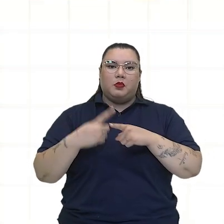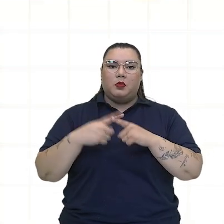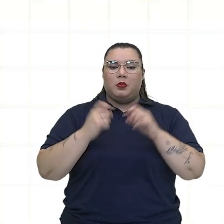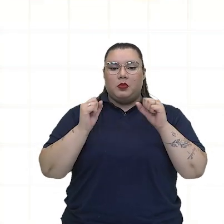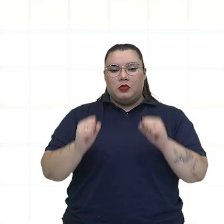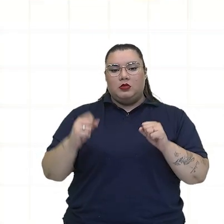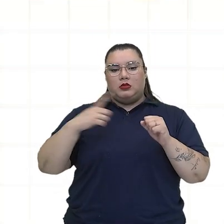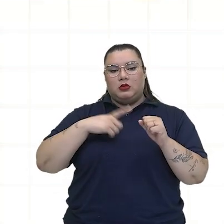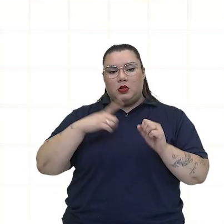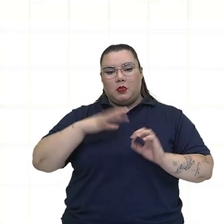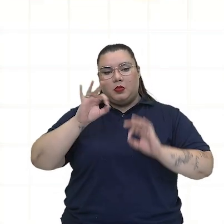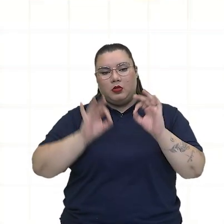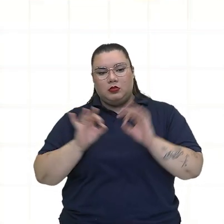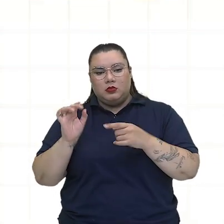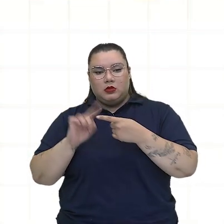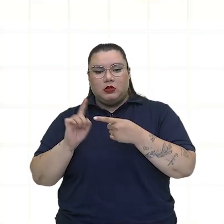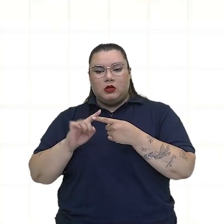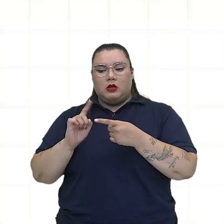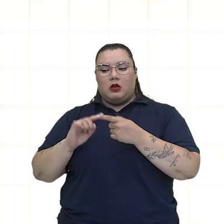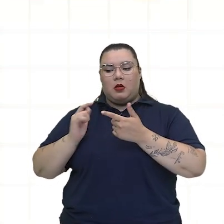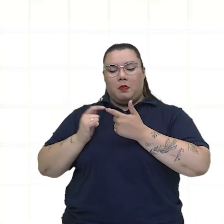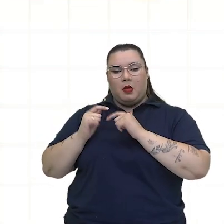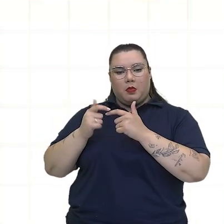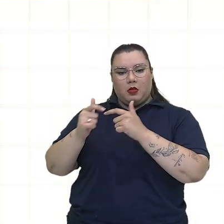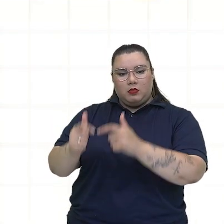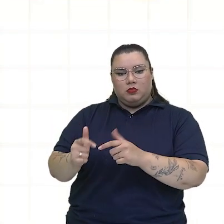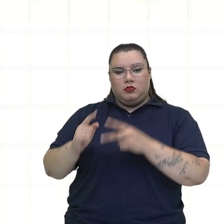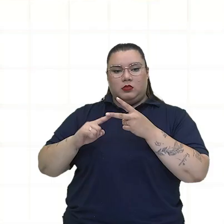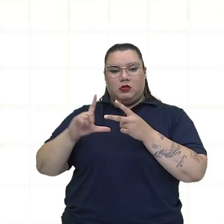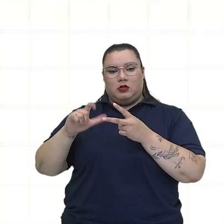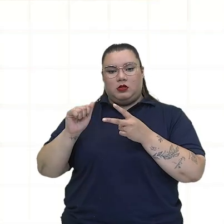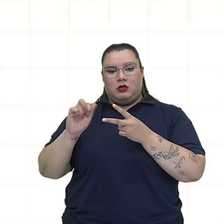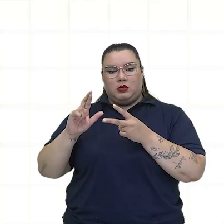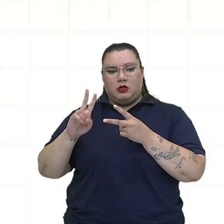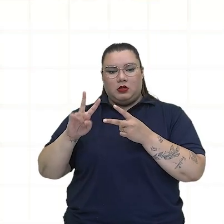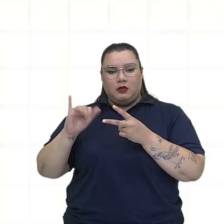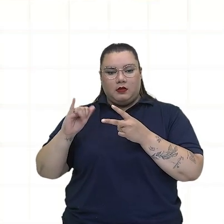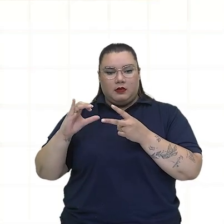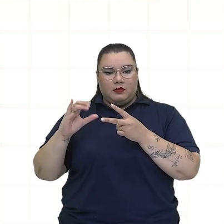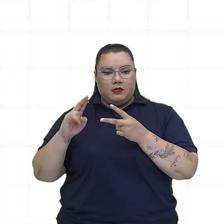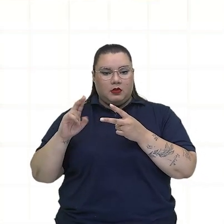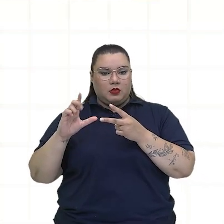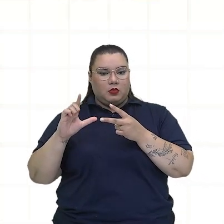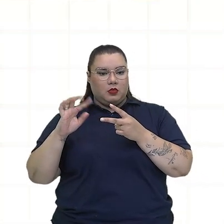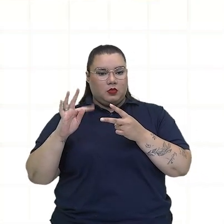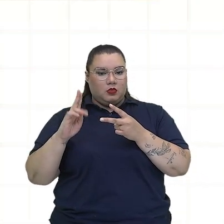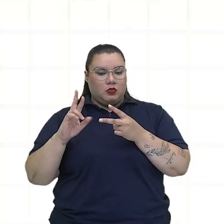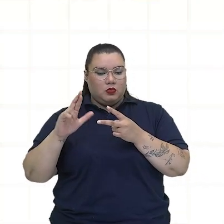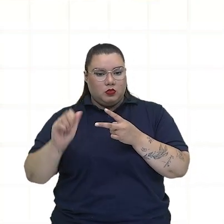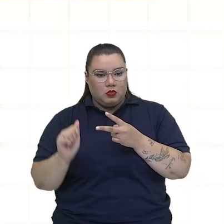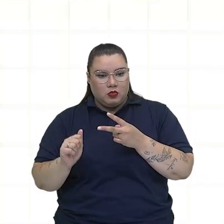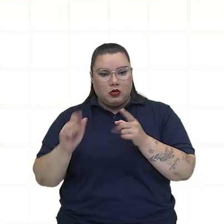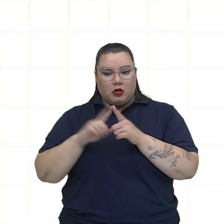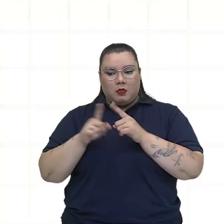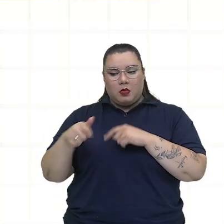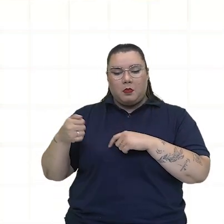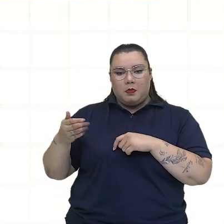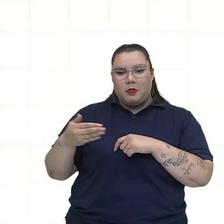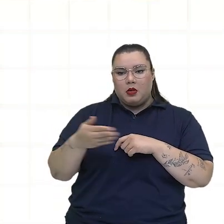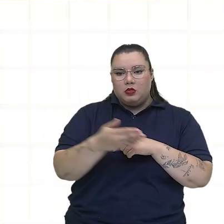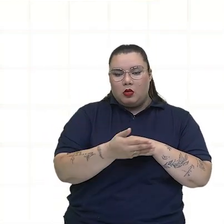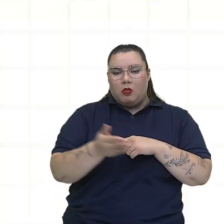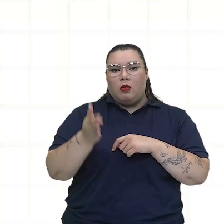poder passar por todo o processo de reprodução, da larvicultura, da engorda desse animal,